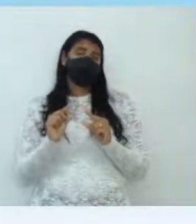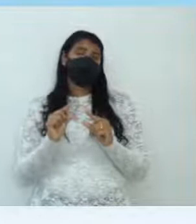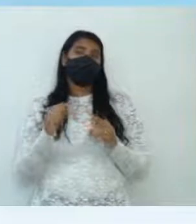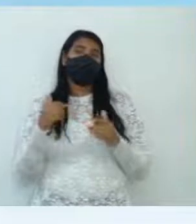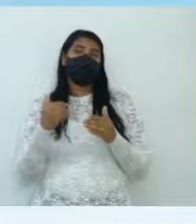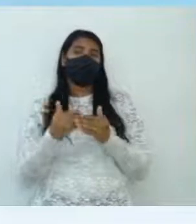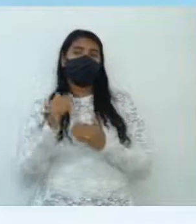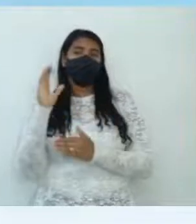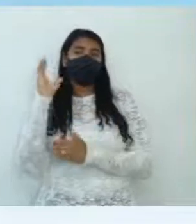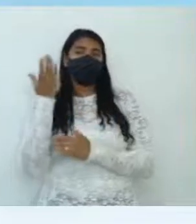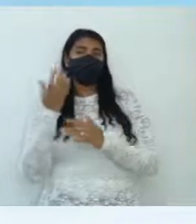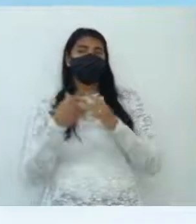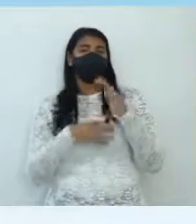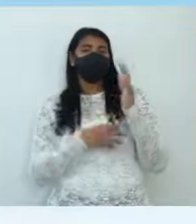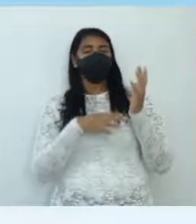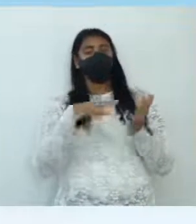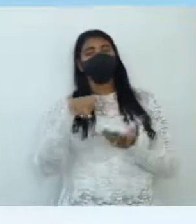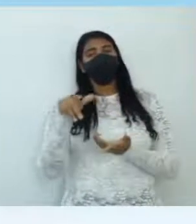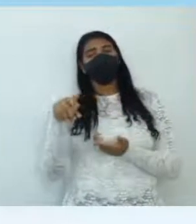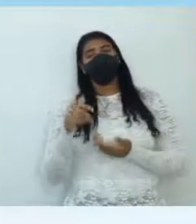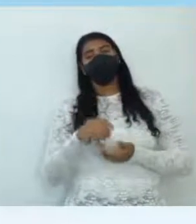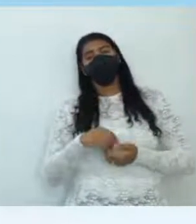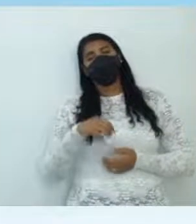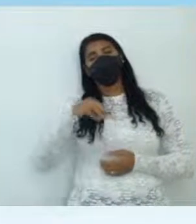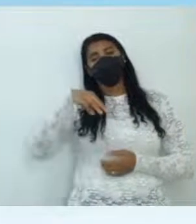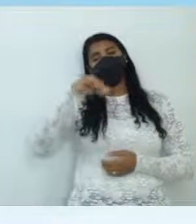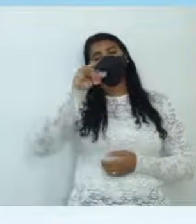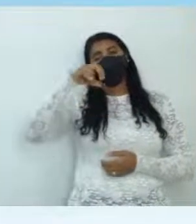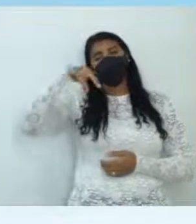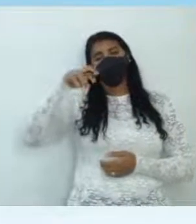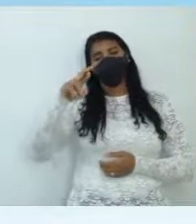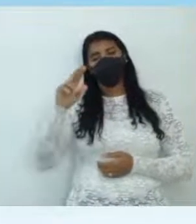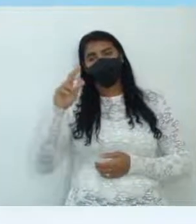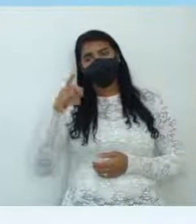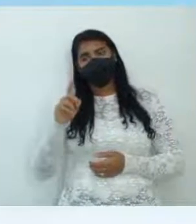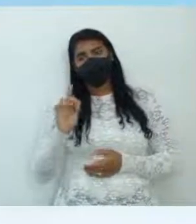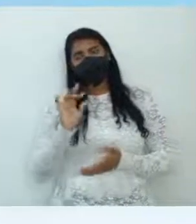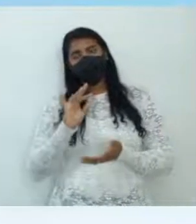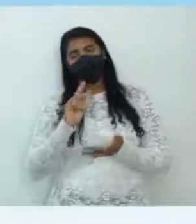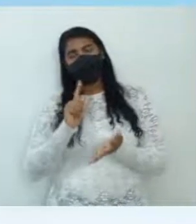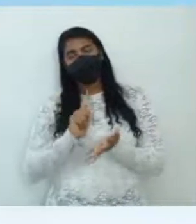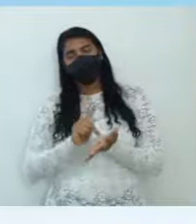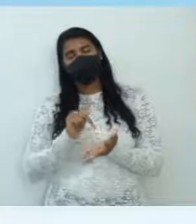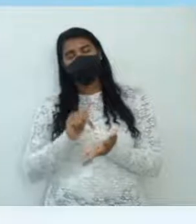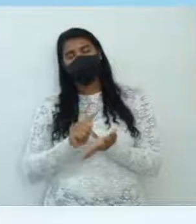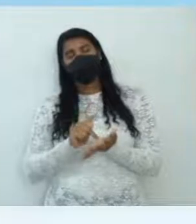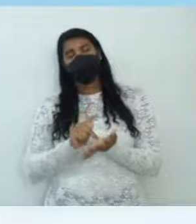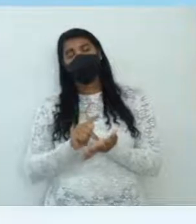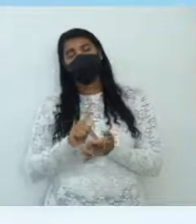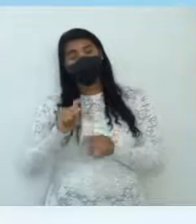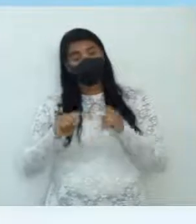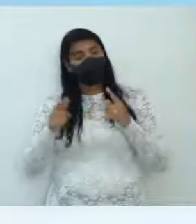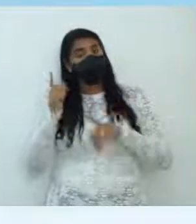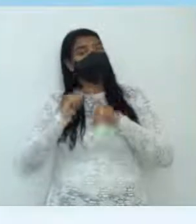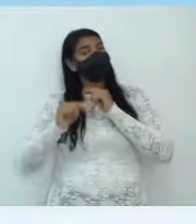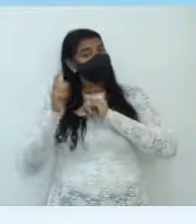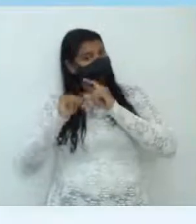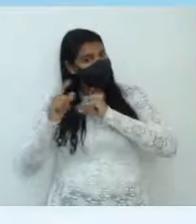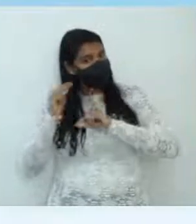impactos ambientais da mineração? A mineração, na realidade, ela é uma atividade